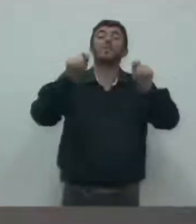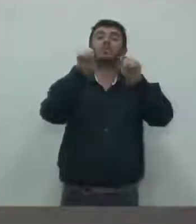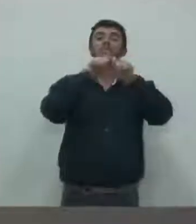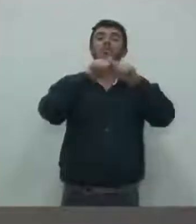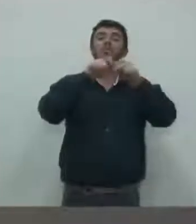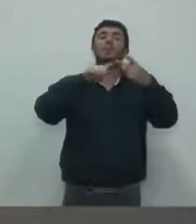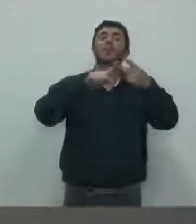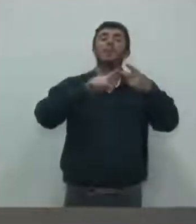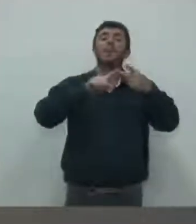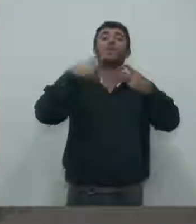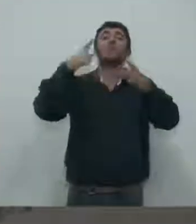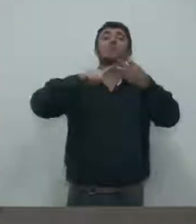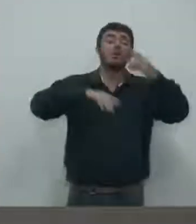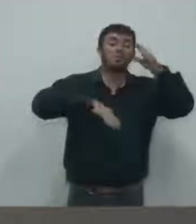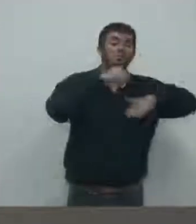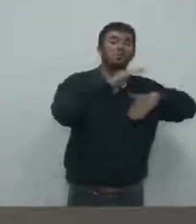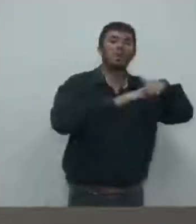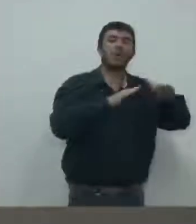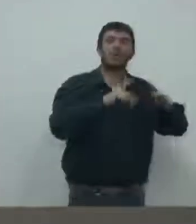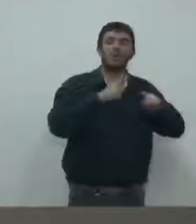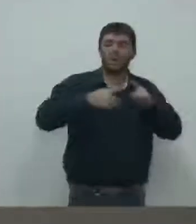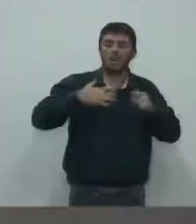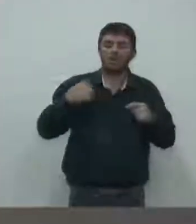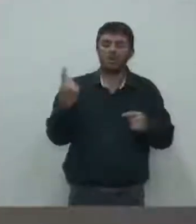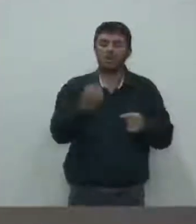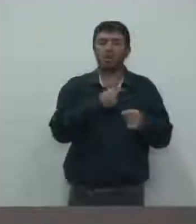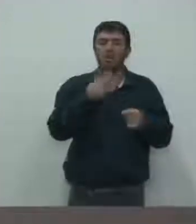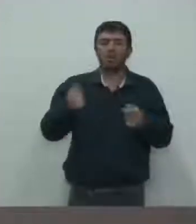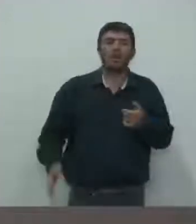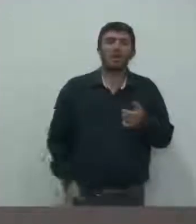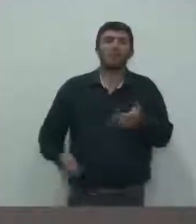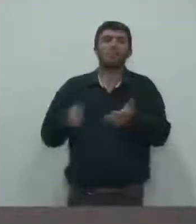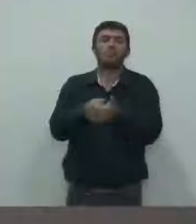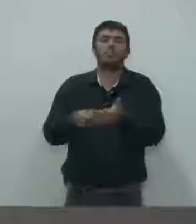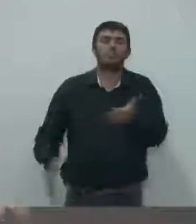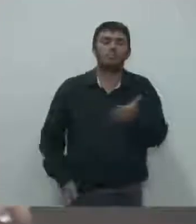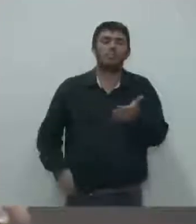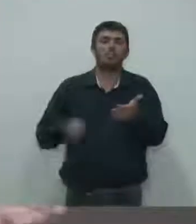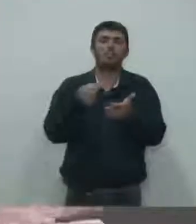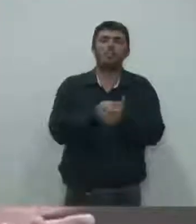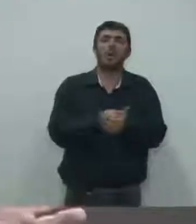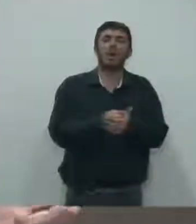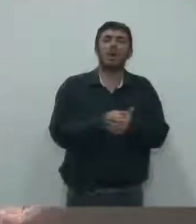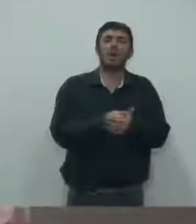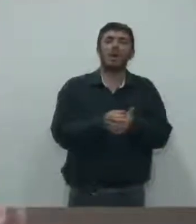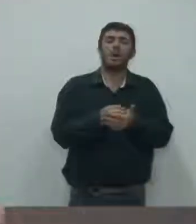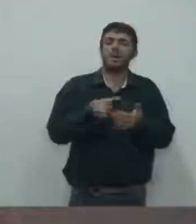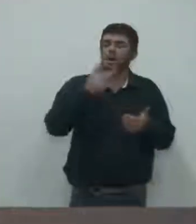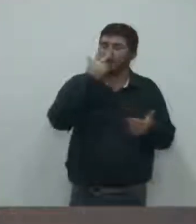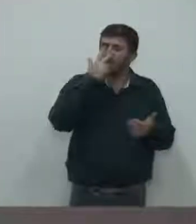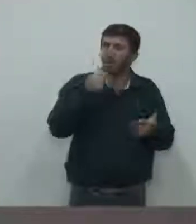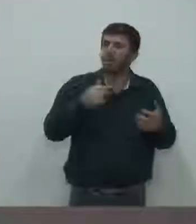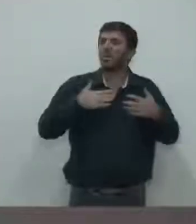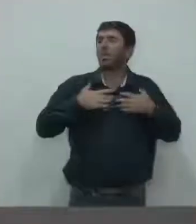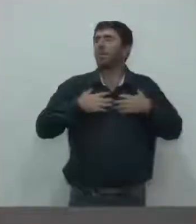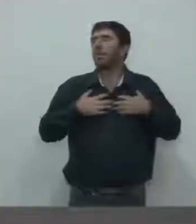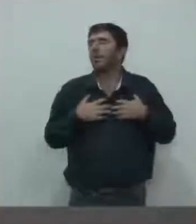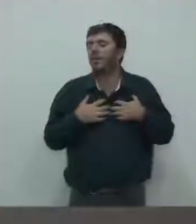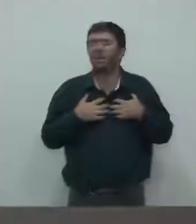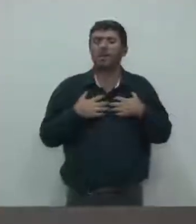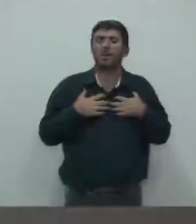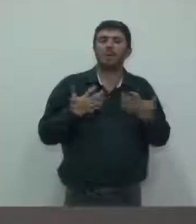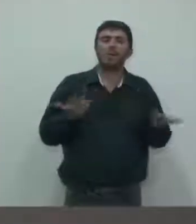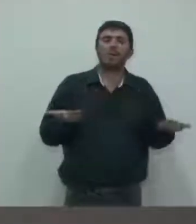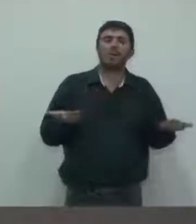nosso dinheiro público e aí passa todo esse tempo e aí fica esse desgaste tão triste, porque a população ela tem razão. Quer um outro